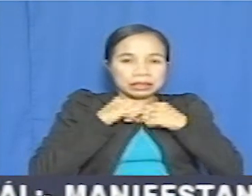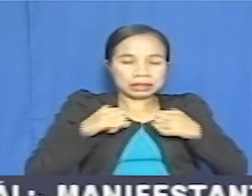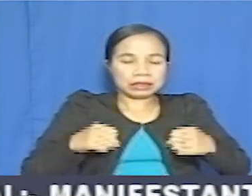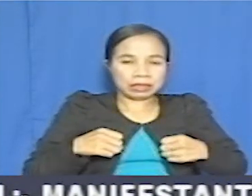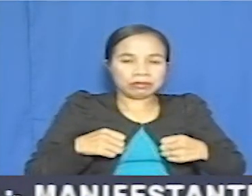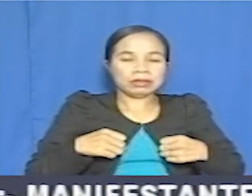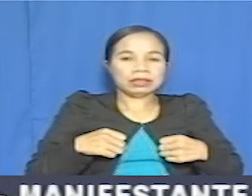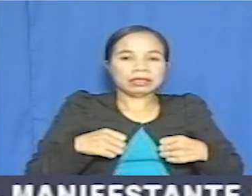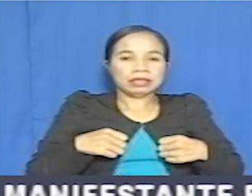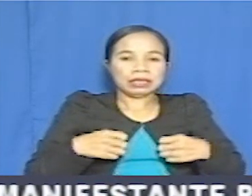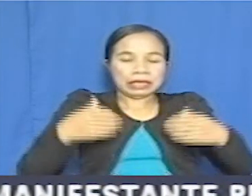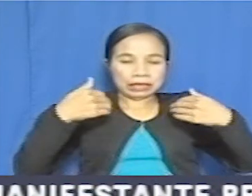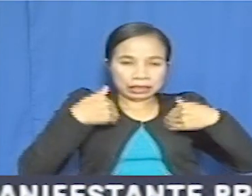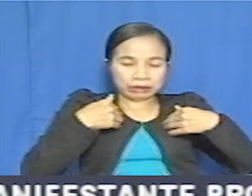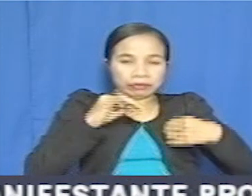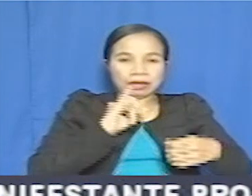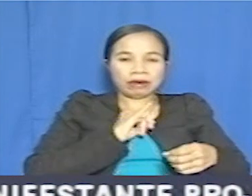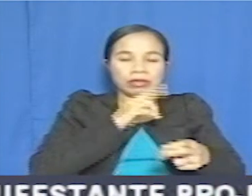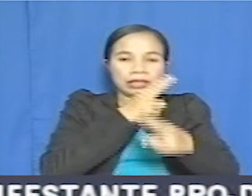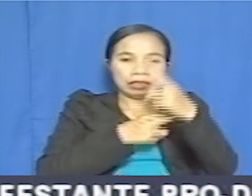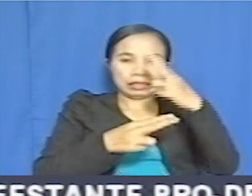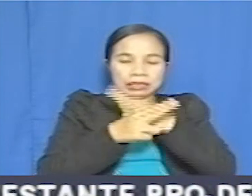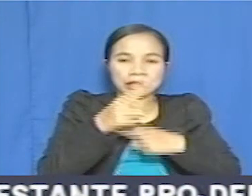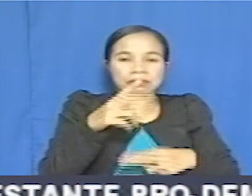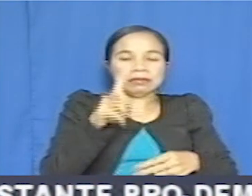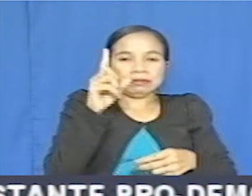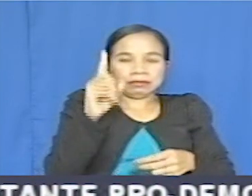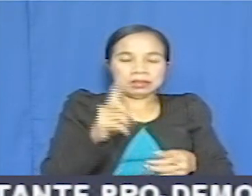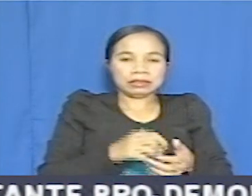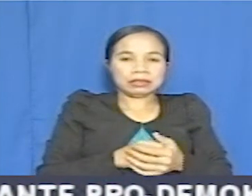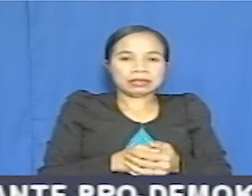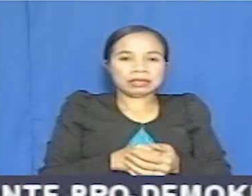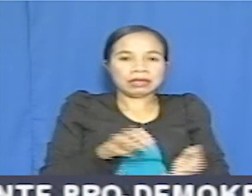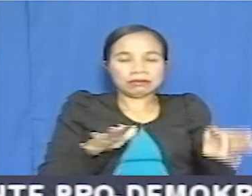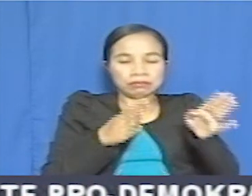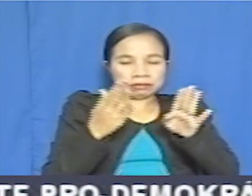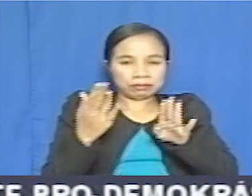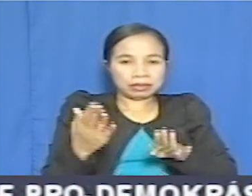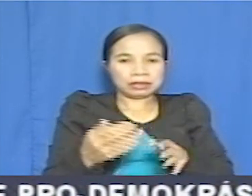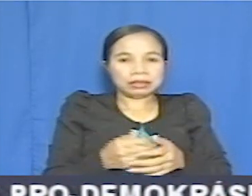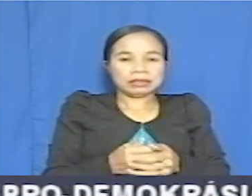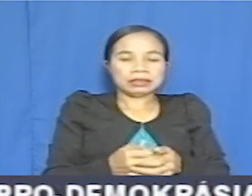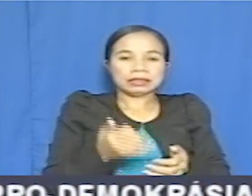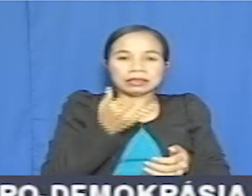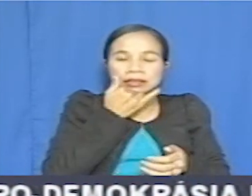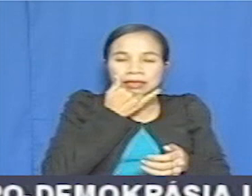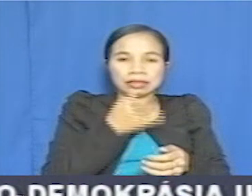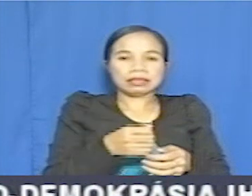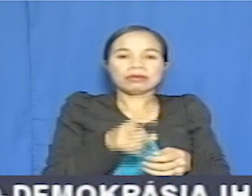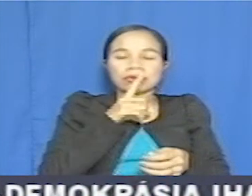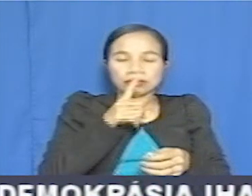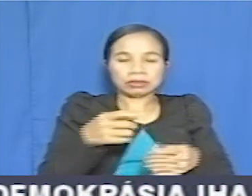how near de marraça. How mate ou how moris, salane, losne, se how near